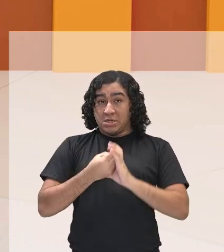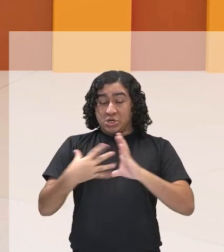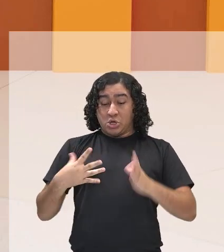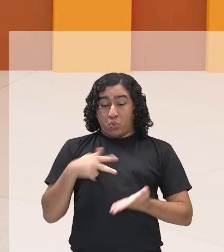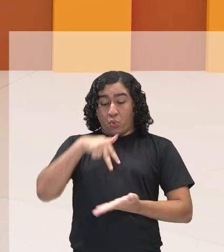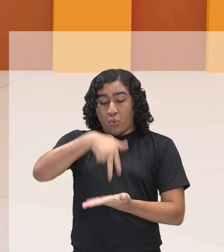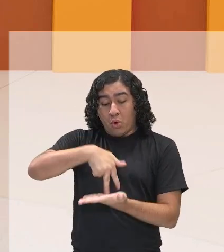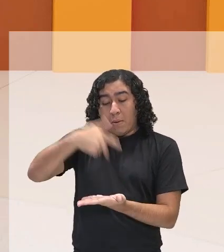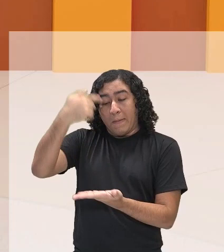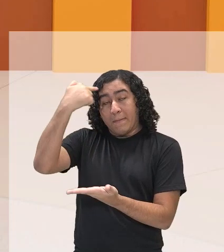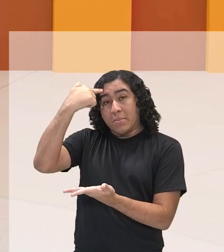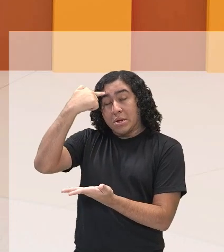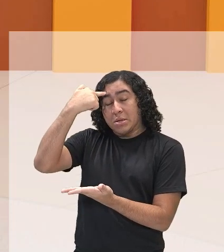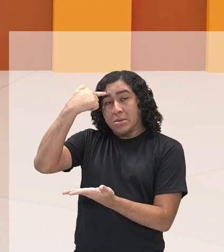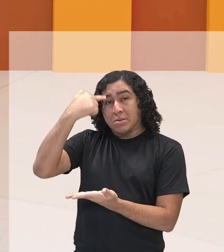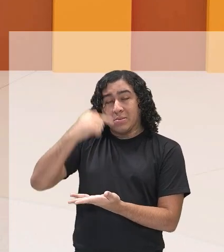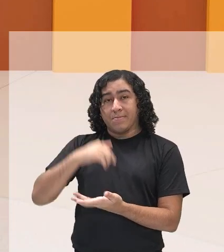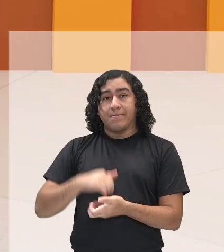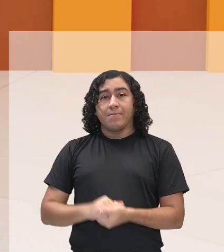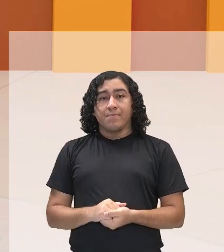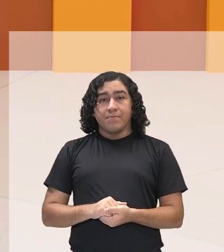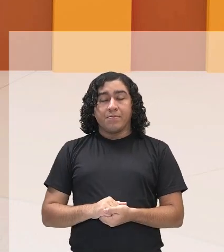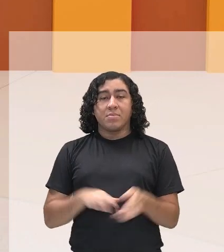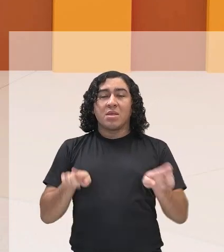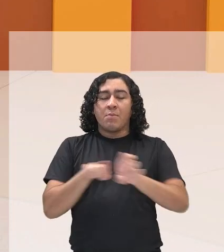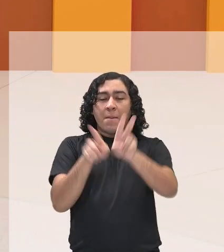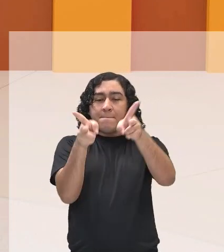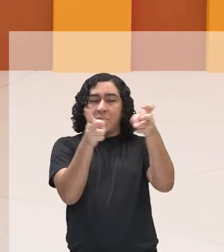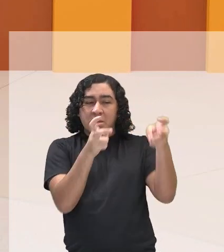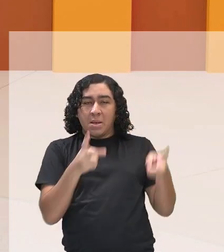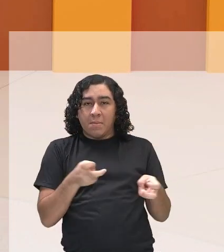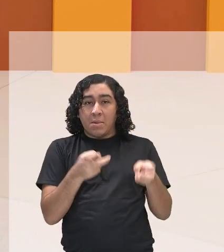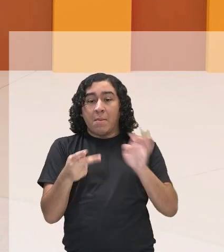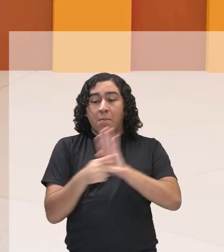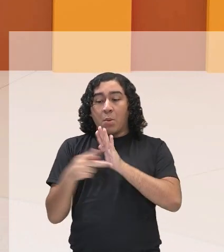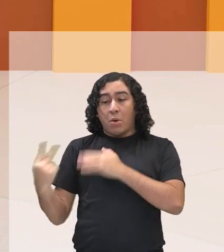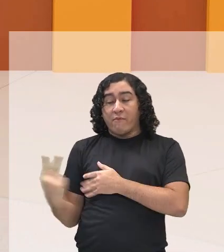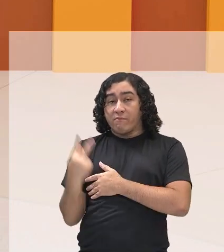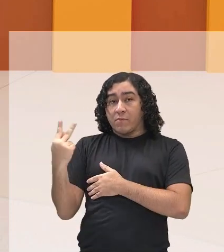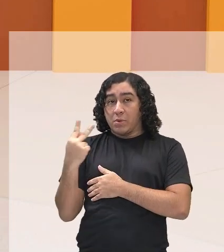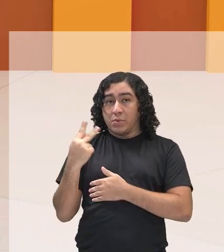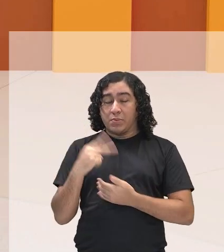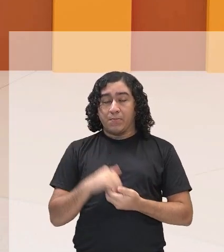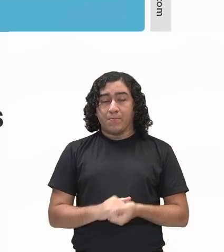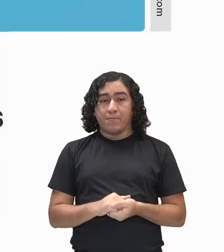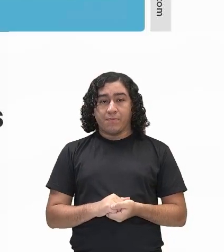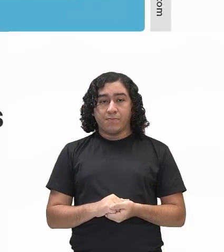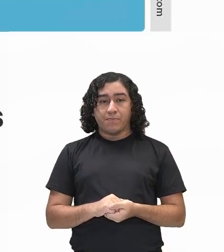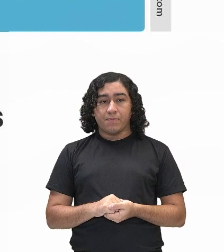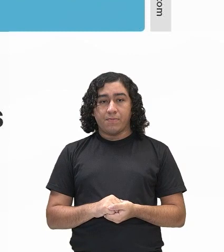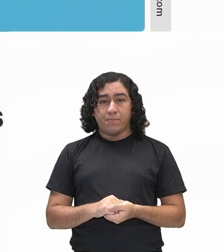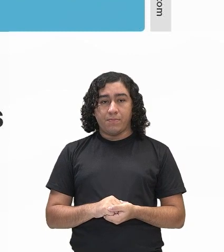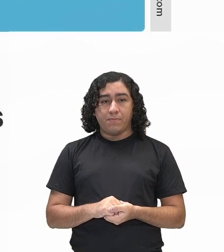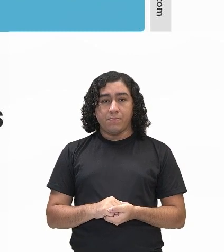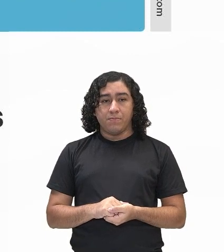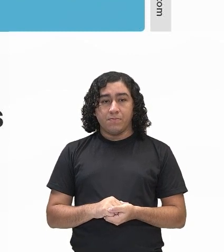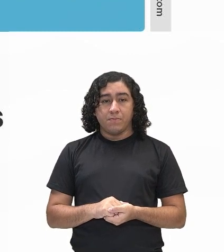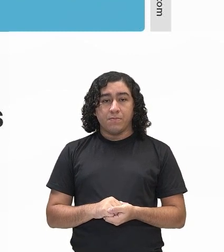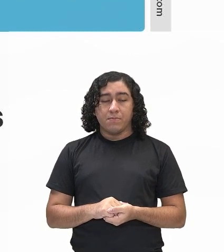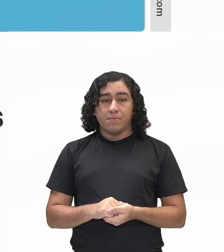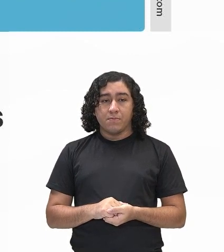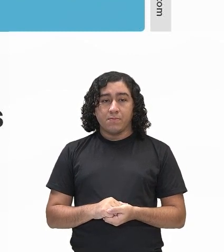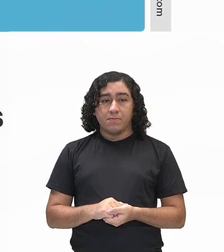no que nós somos, né, e ver essas questões dos valores. Continuando, vamos agora